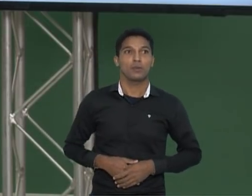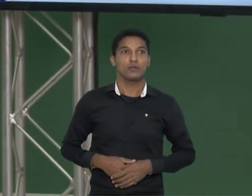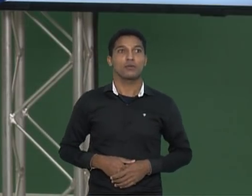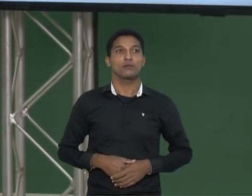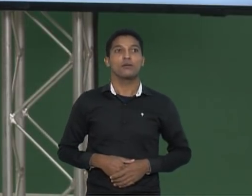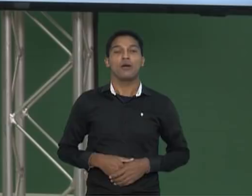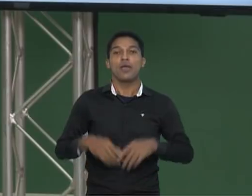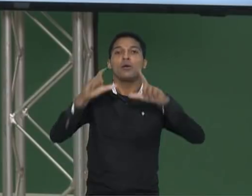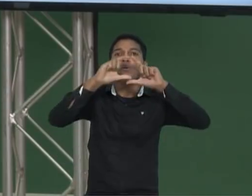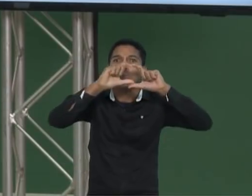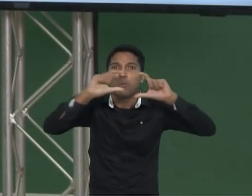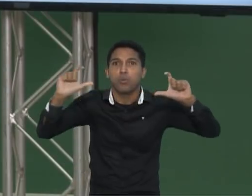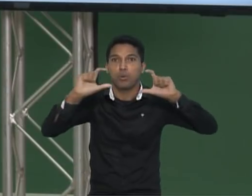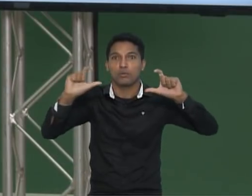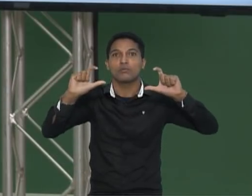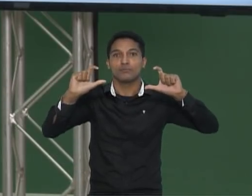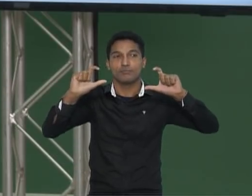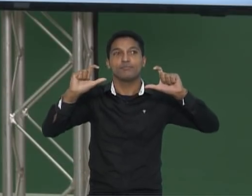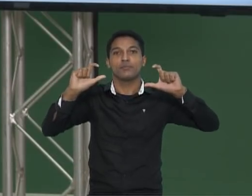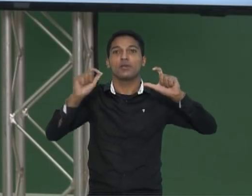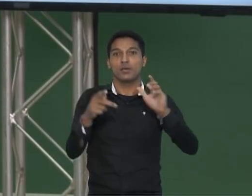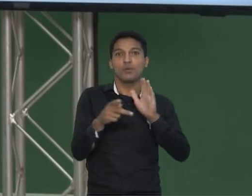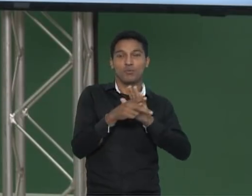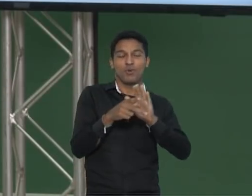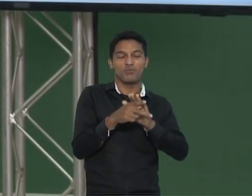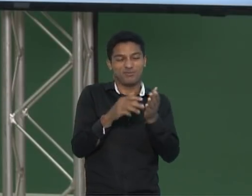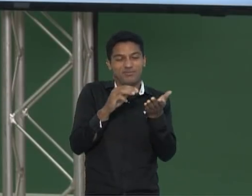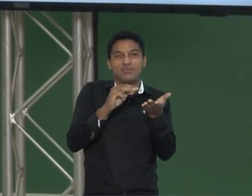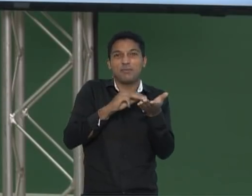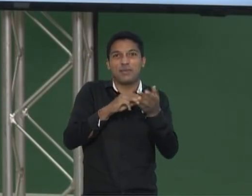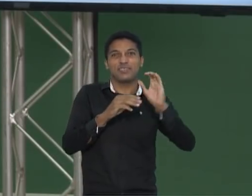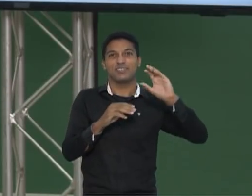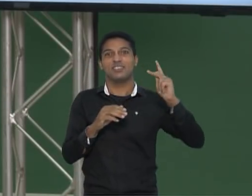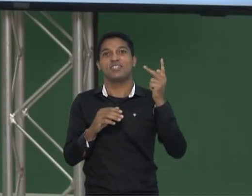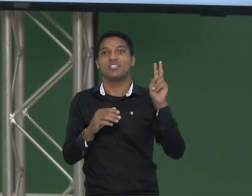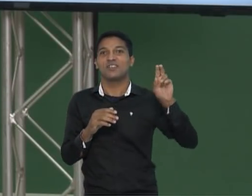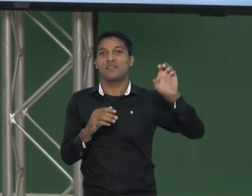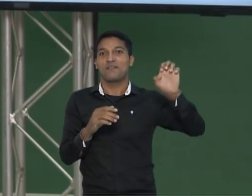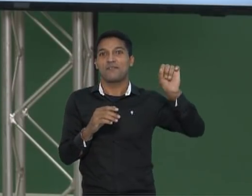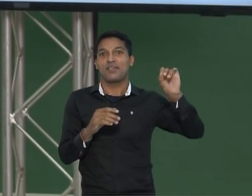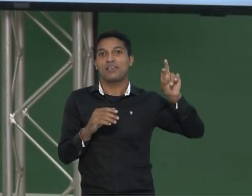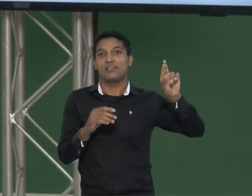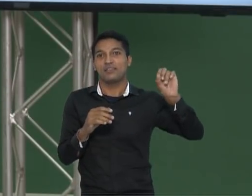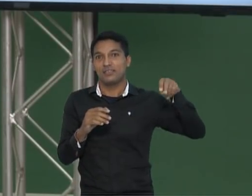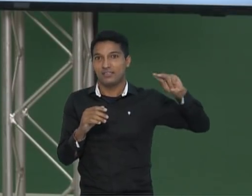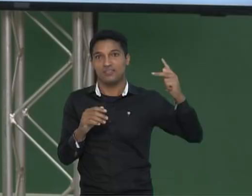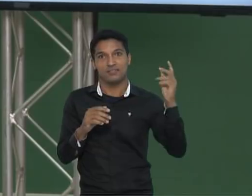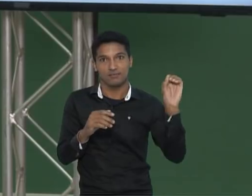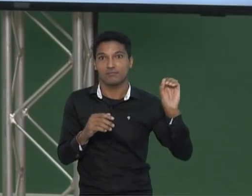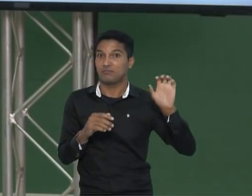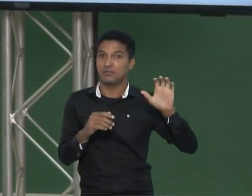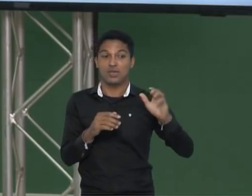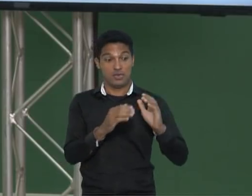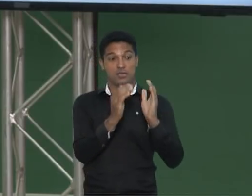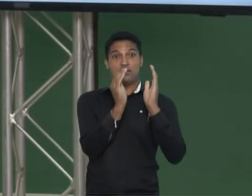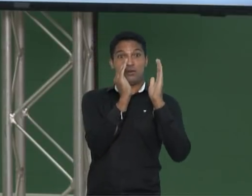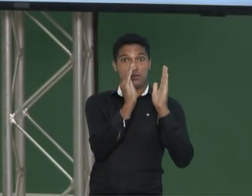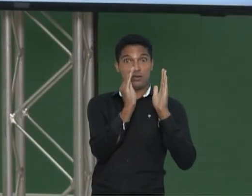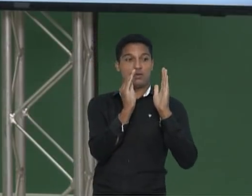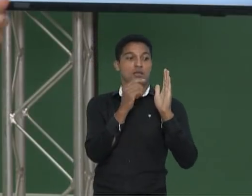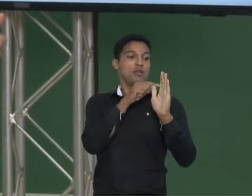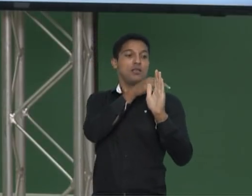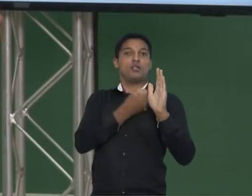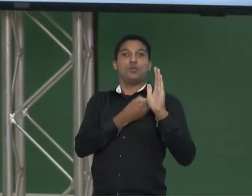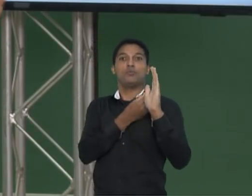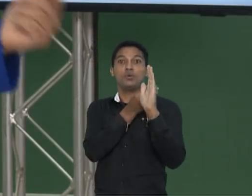simplificação, fazendo pelo método chuveirinho, a multiplicação que está o número que está fora do parênteses